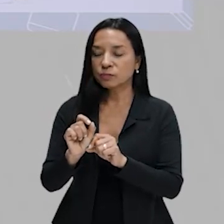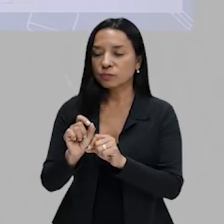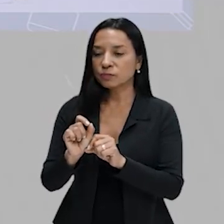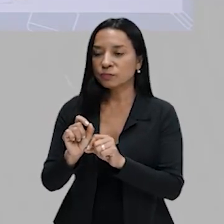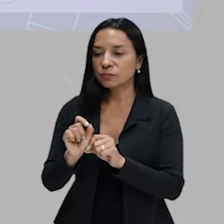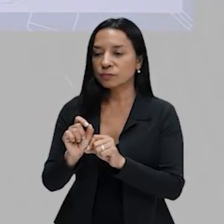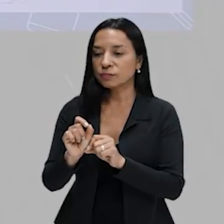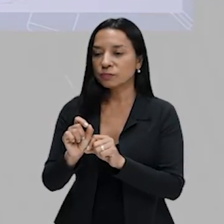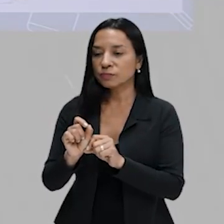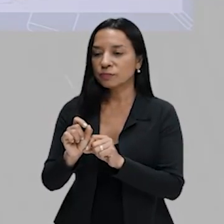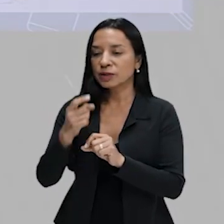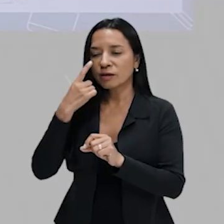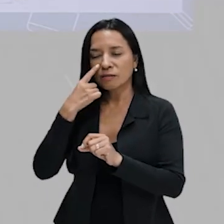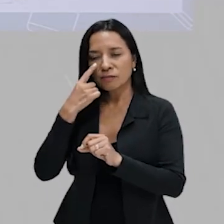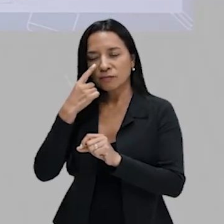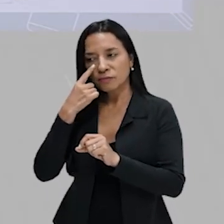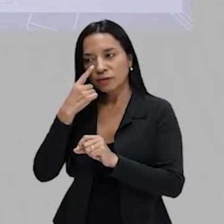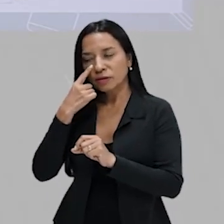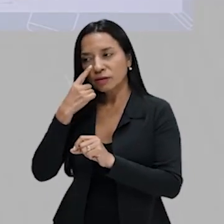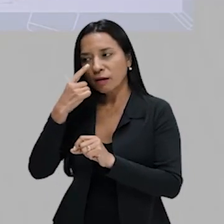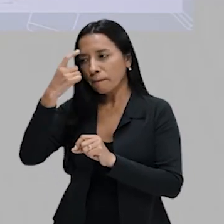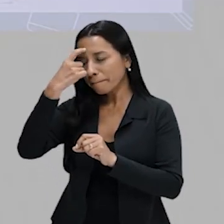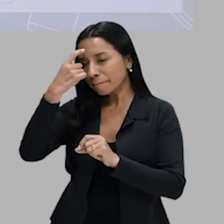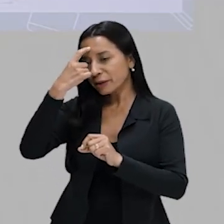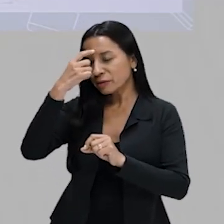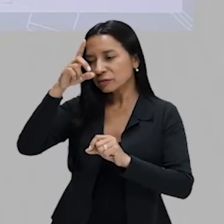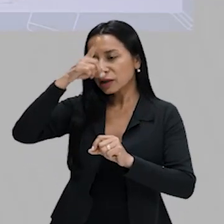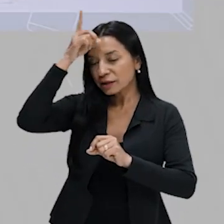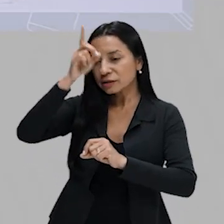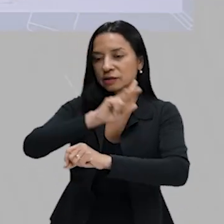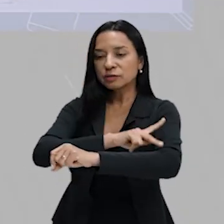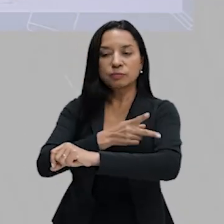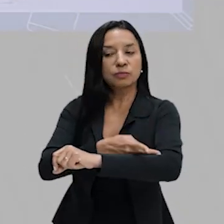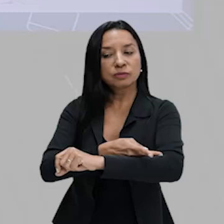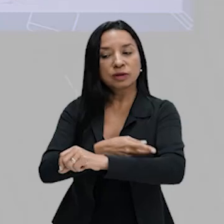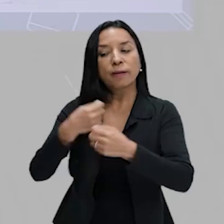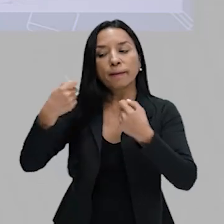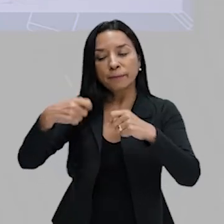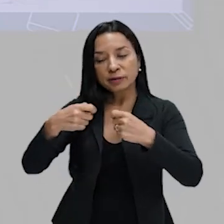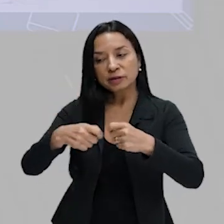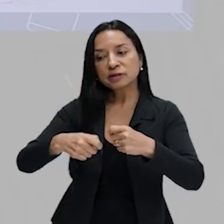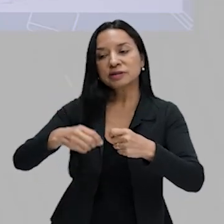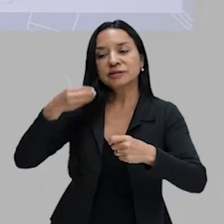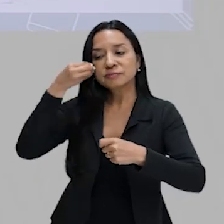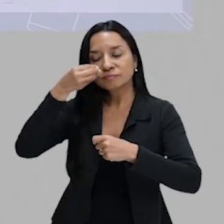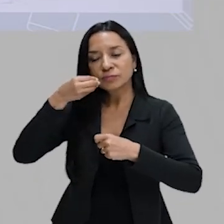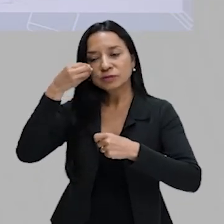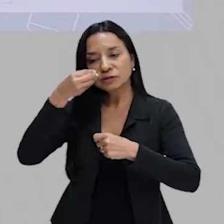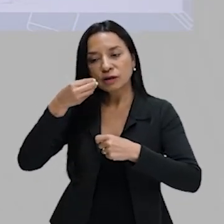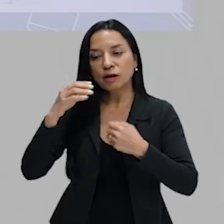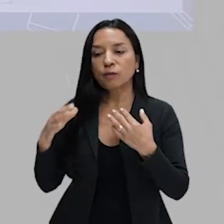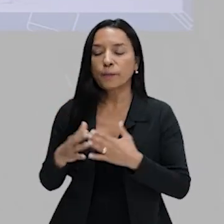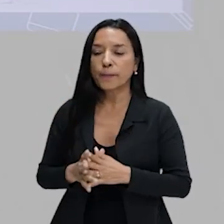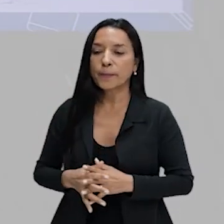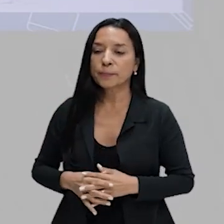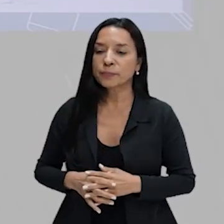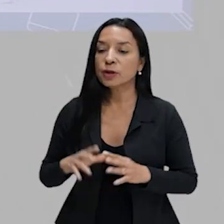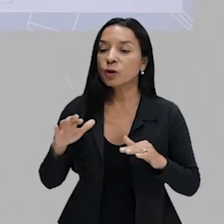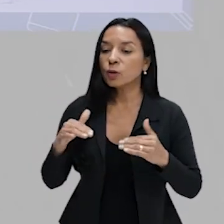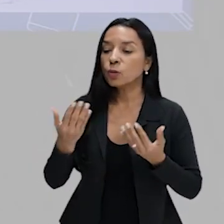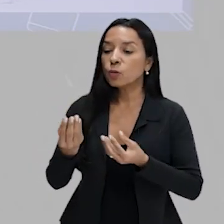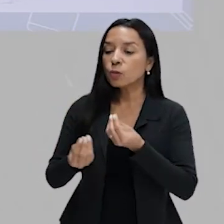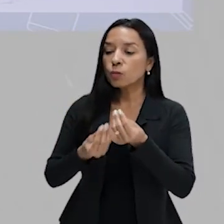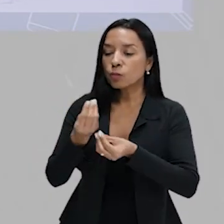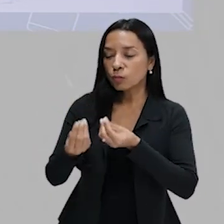levanta essa hipótese, você tem que testar para saber se ela é verdadeira. Qual foi a maneira que esse cara aqui descobriu, que ele fez para